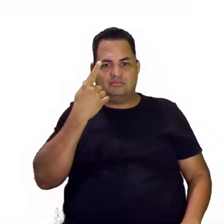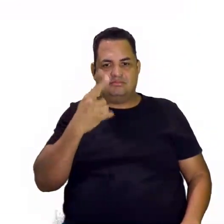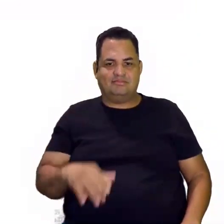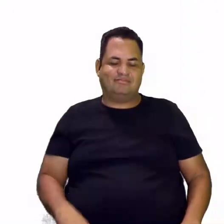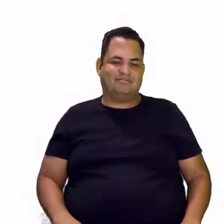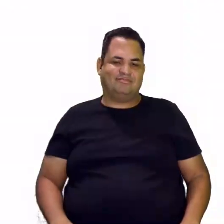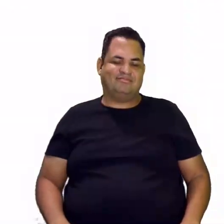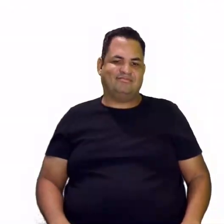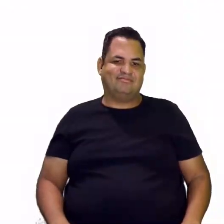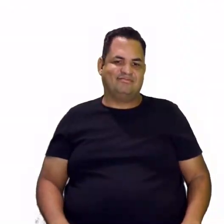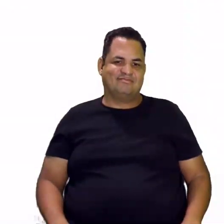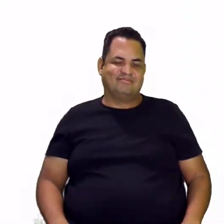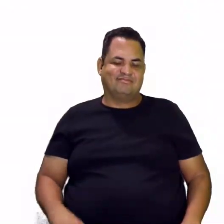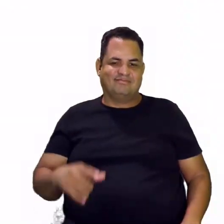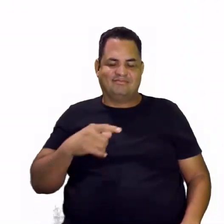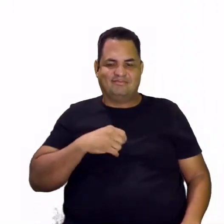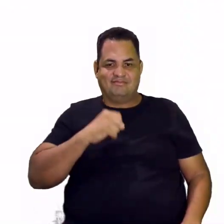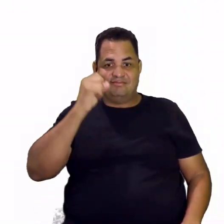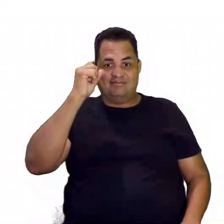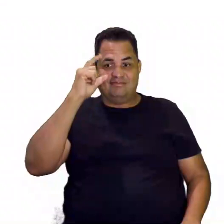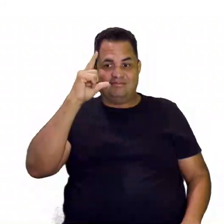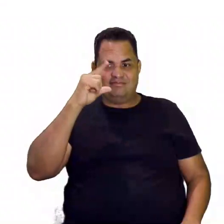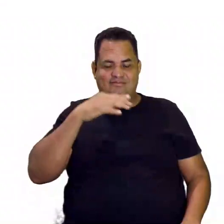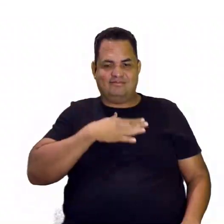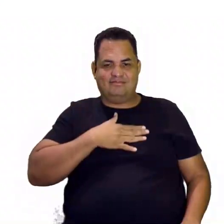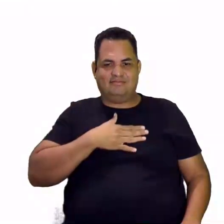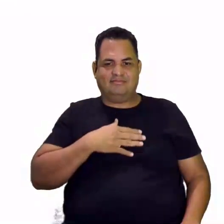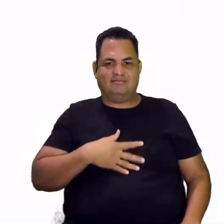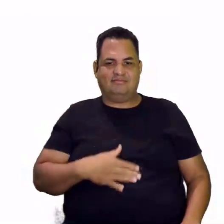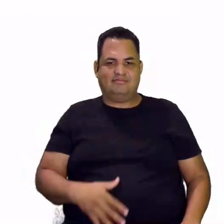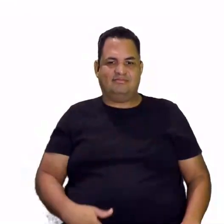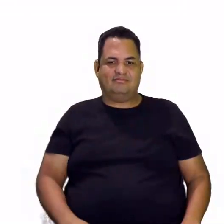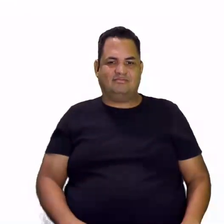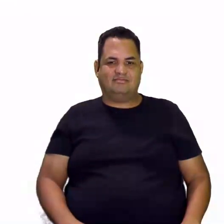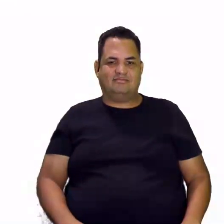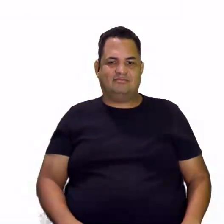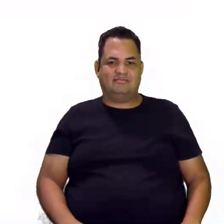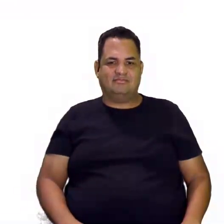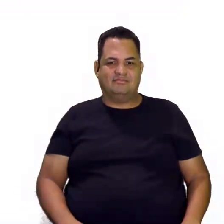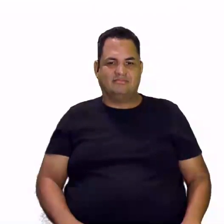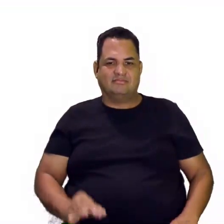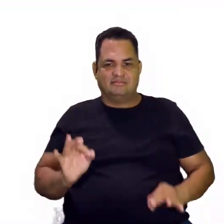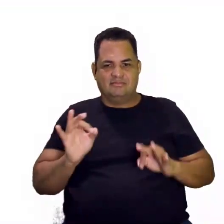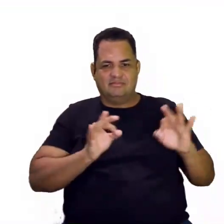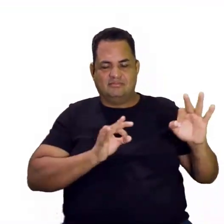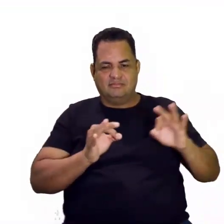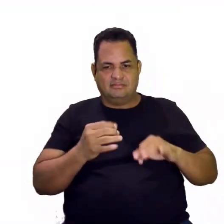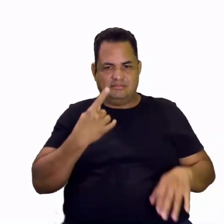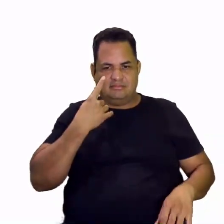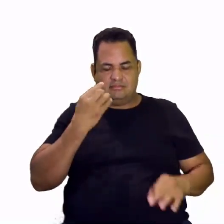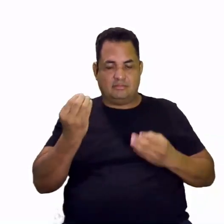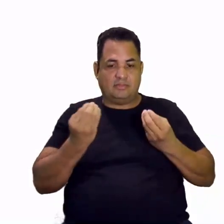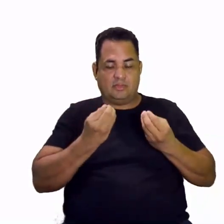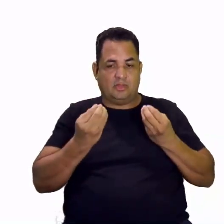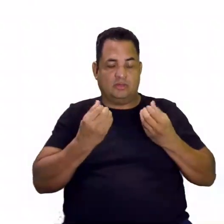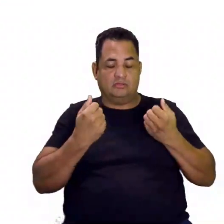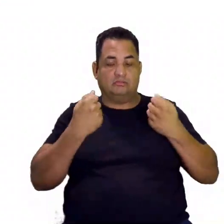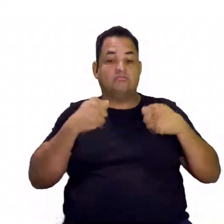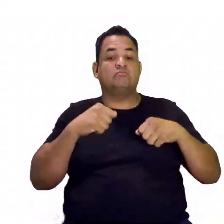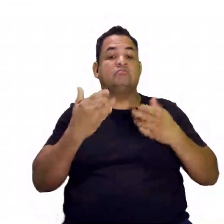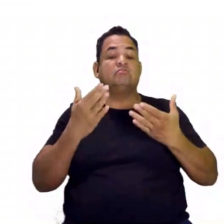Pois é. Então, aqui, gente, isso aqui não é uma foto real, tá? É uma montagem aqui pra gente, como a gente